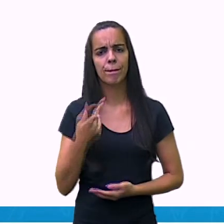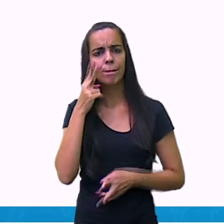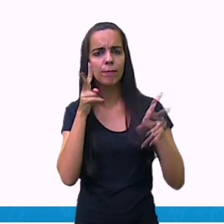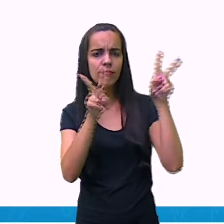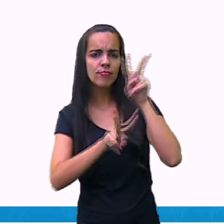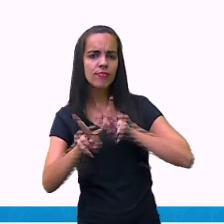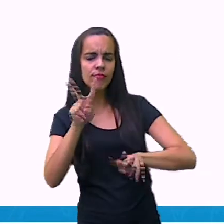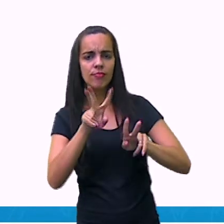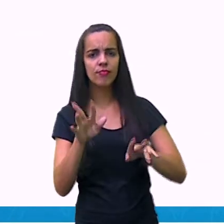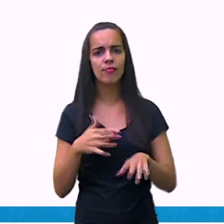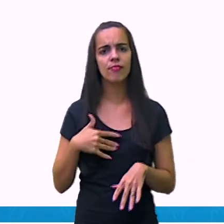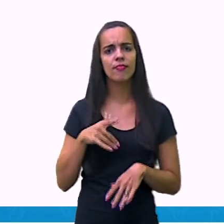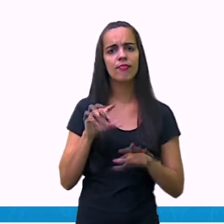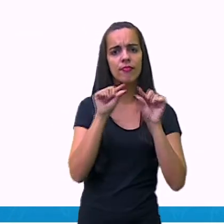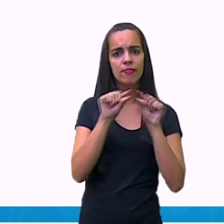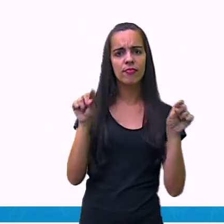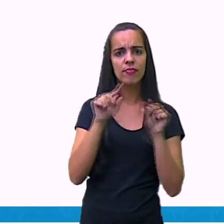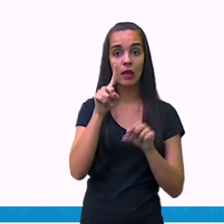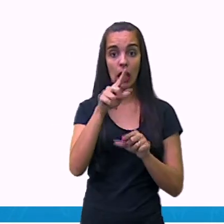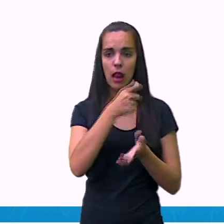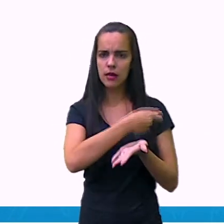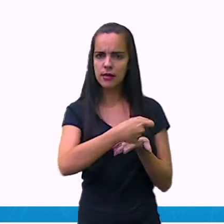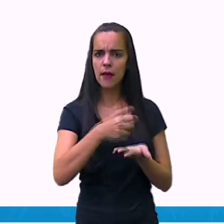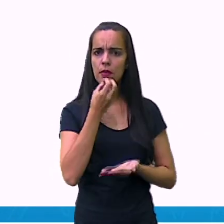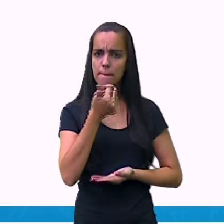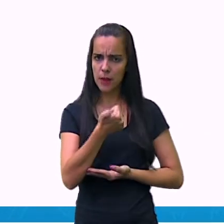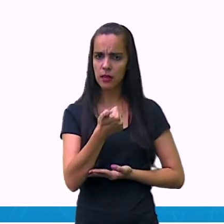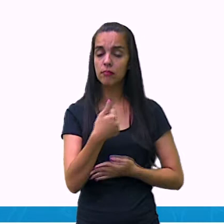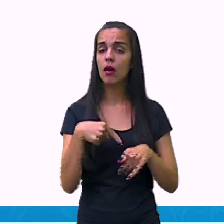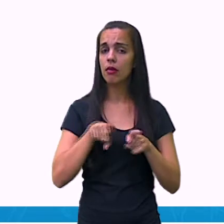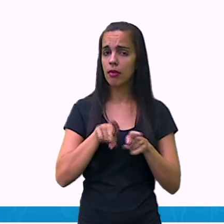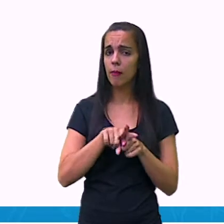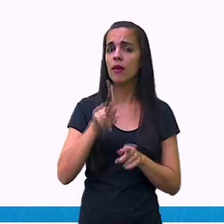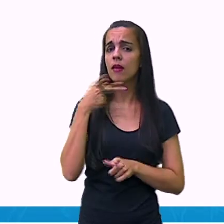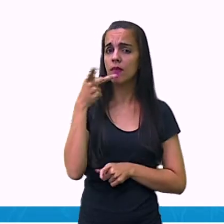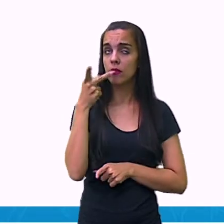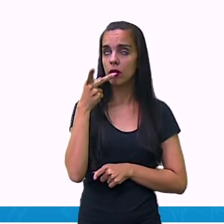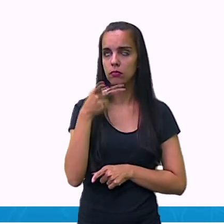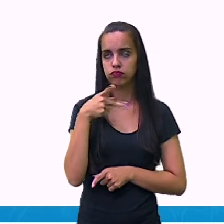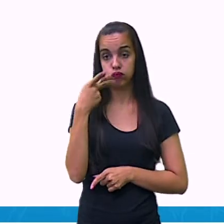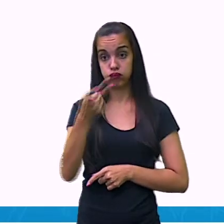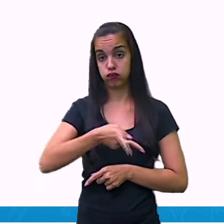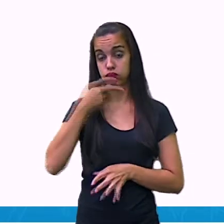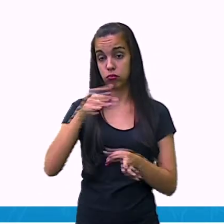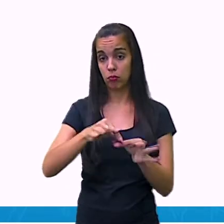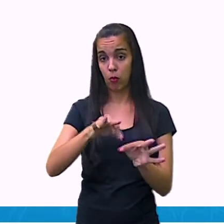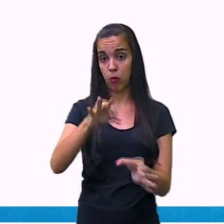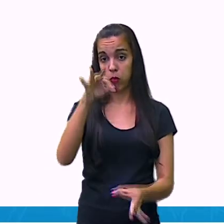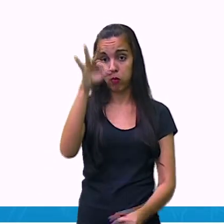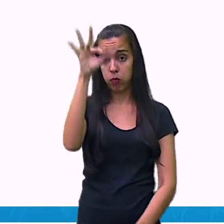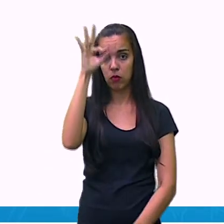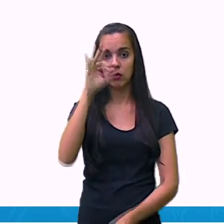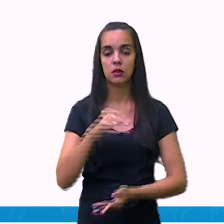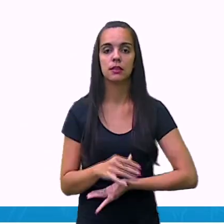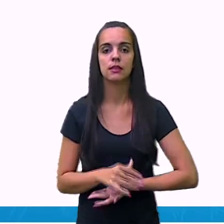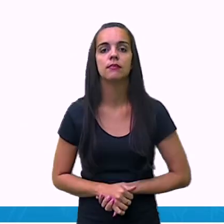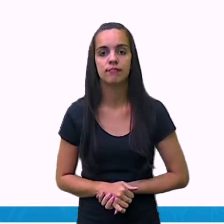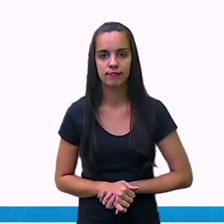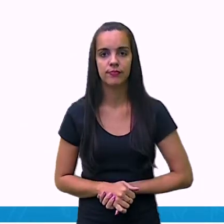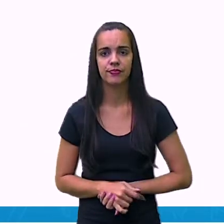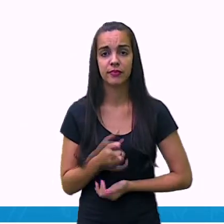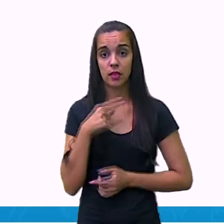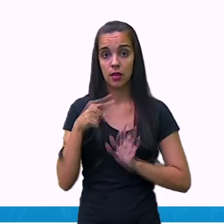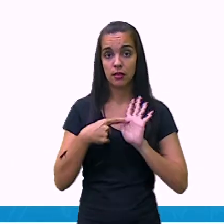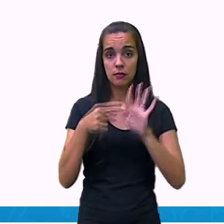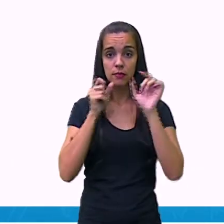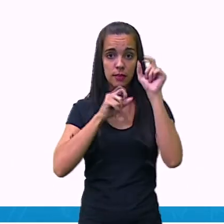Observe a frase. Ela escreve bem e ainda fala pelos cotovelos. A expressão em